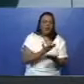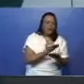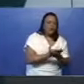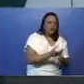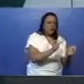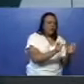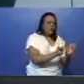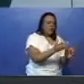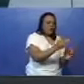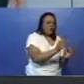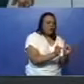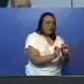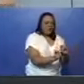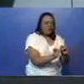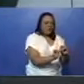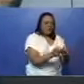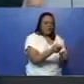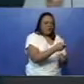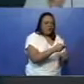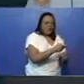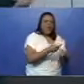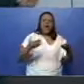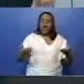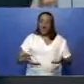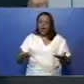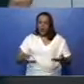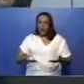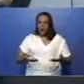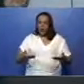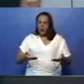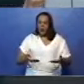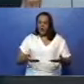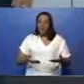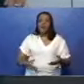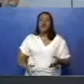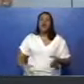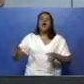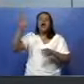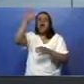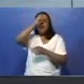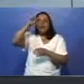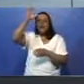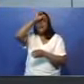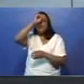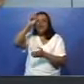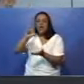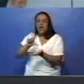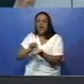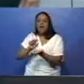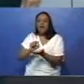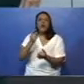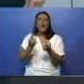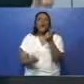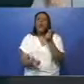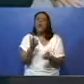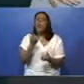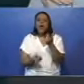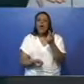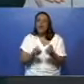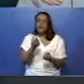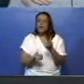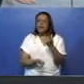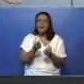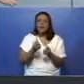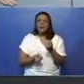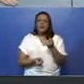nós falamos tu adjetivo e agora a gente vai falar um pouquinho o doce artigos quais são os artigos nossa